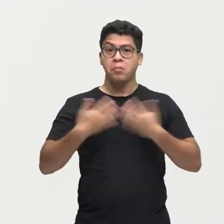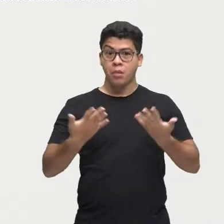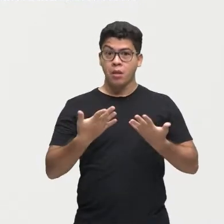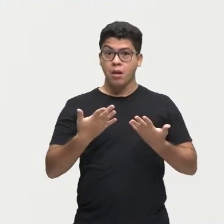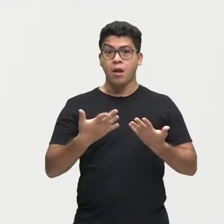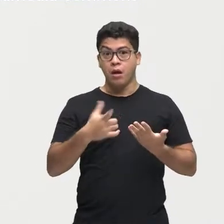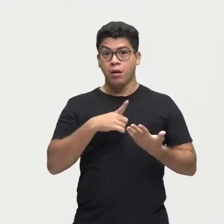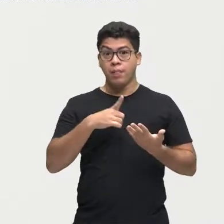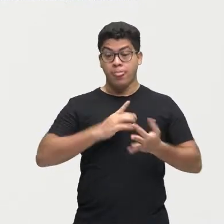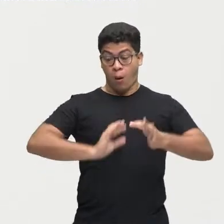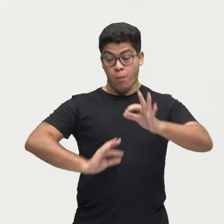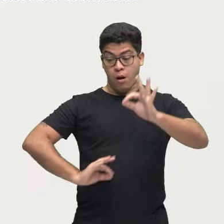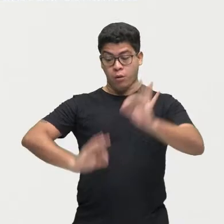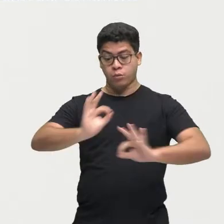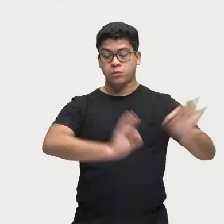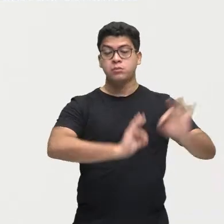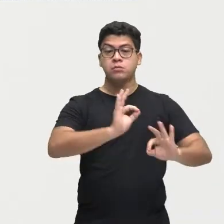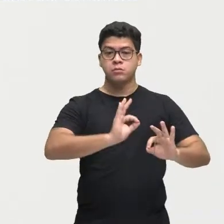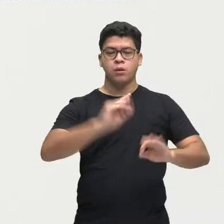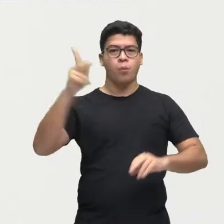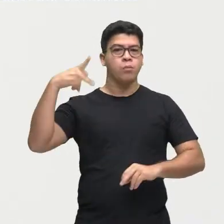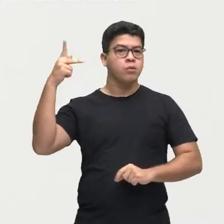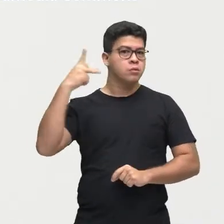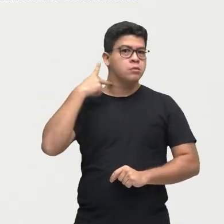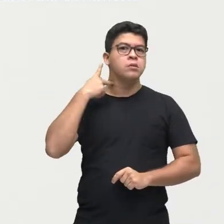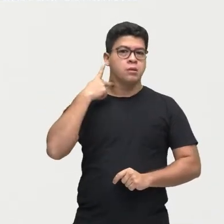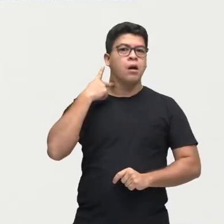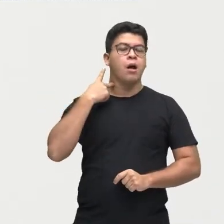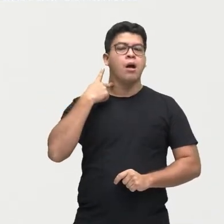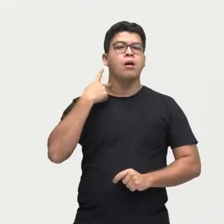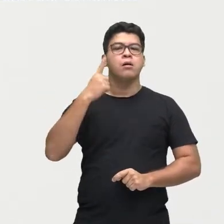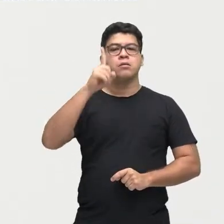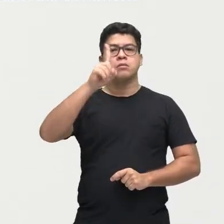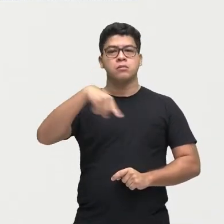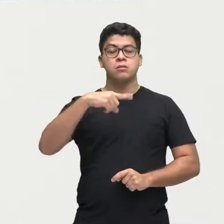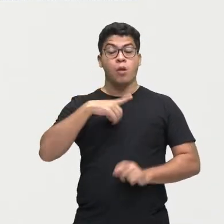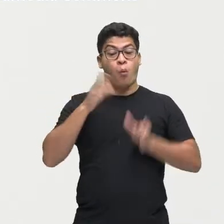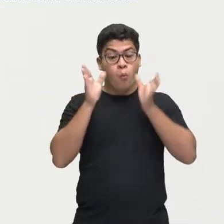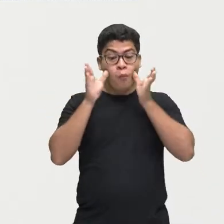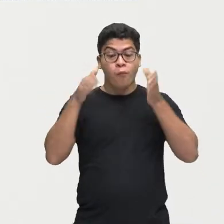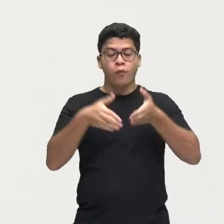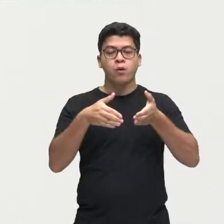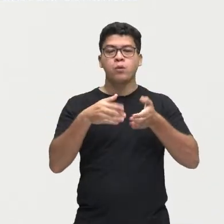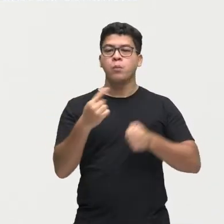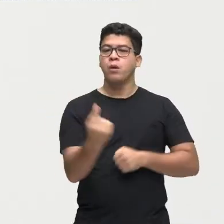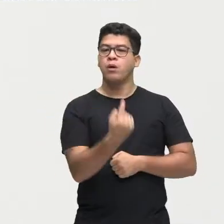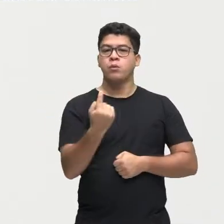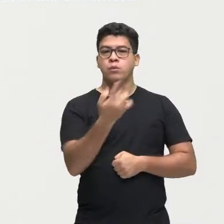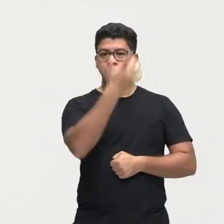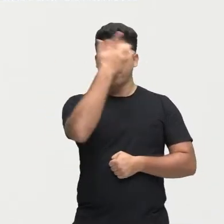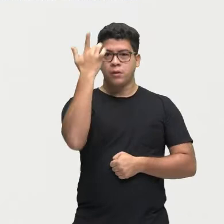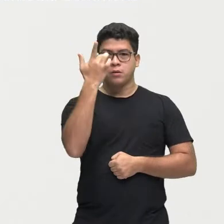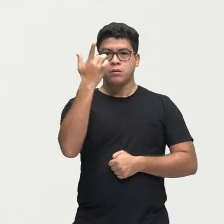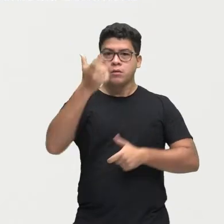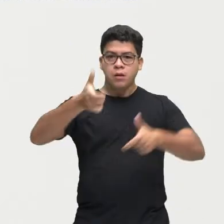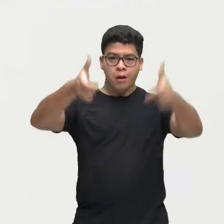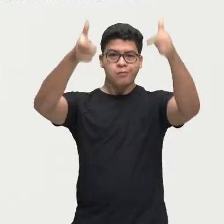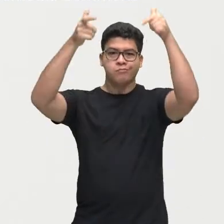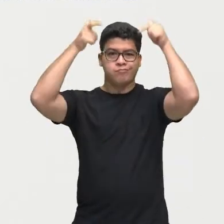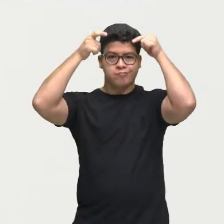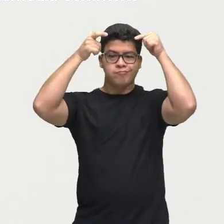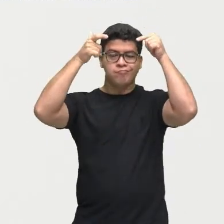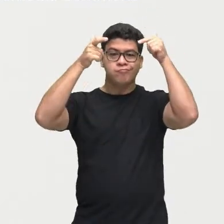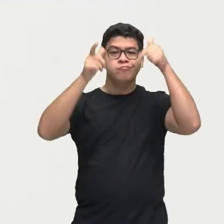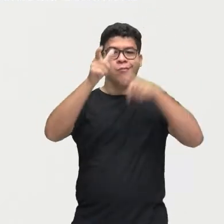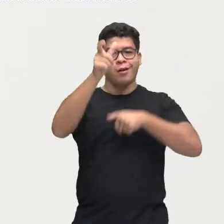sistema político, tá certo? Em que o poder estava centralizado em um único governante. No